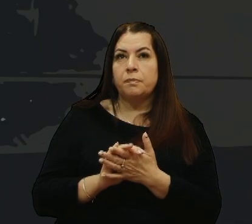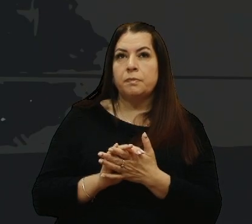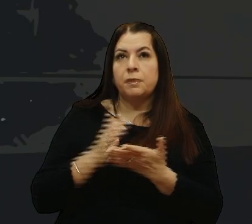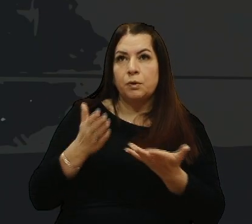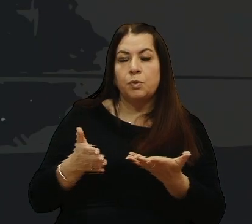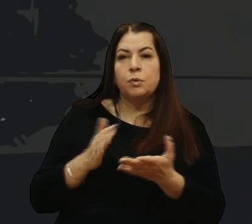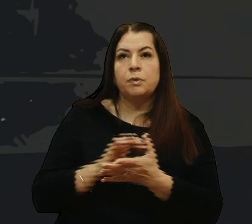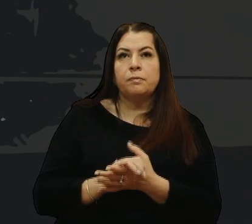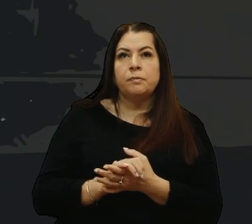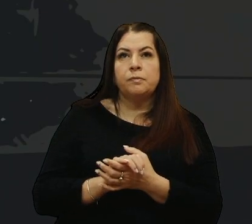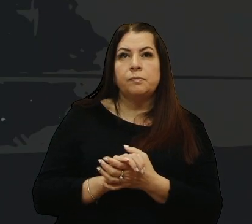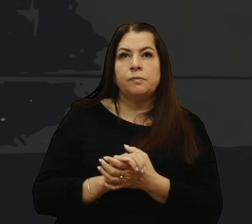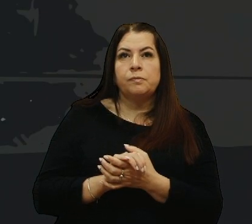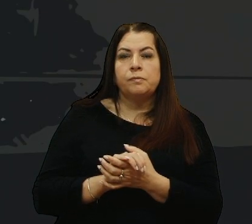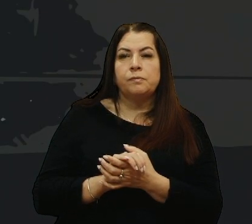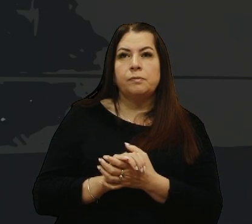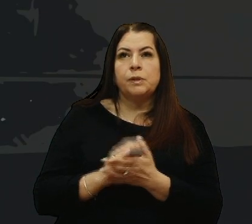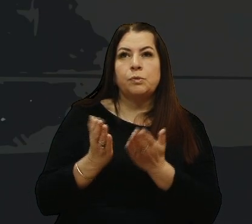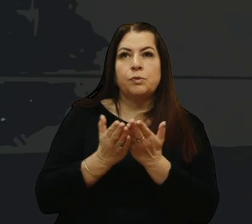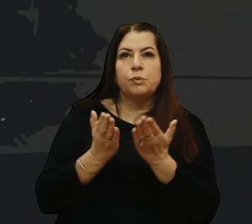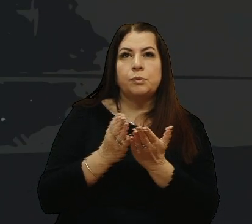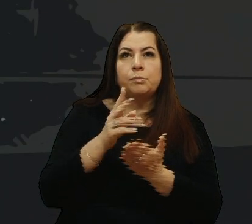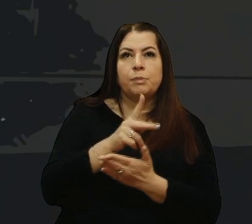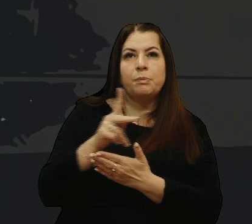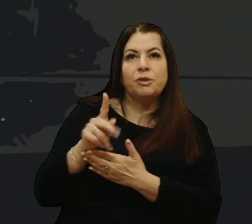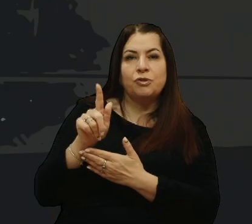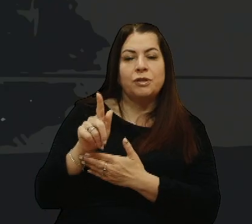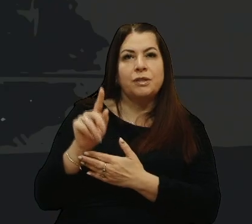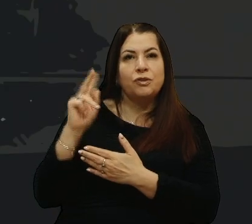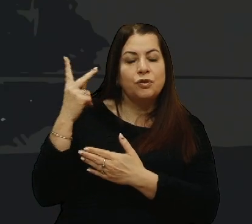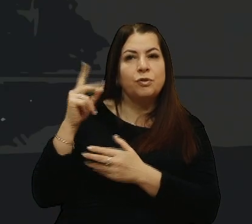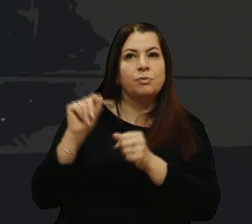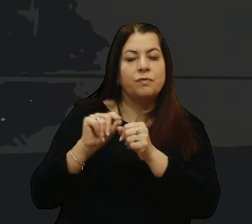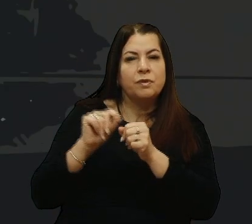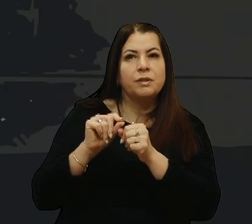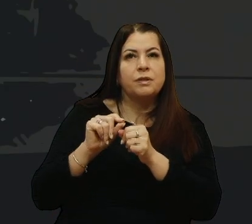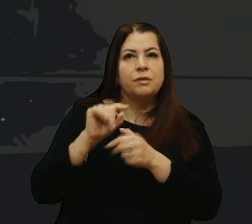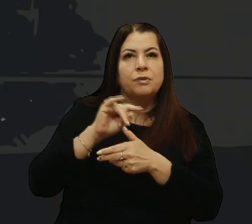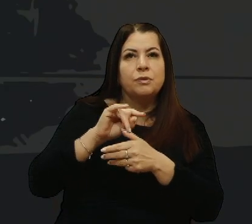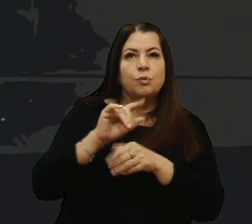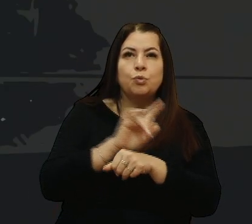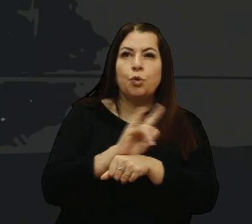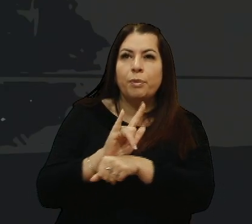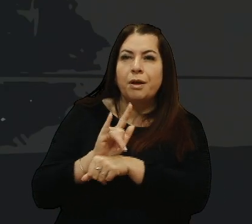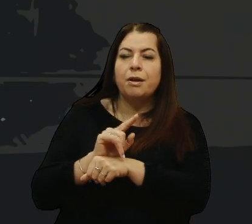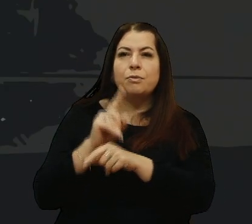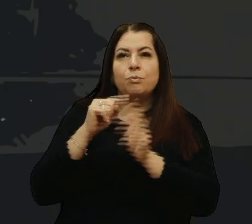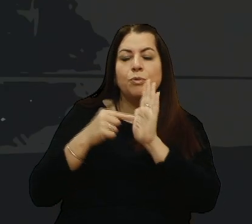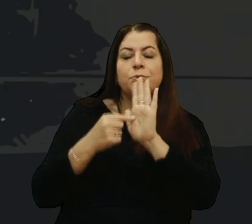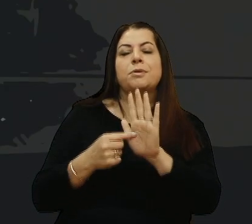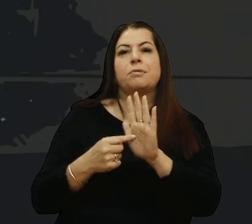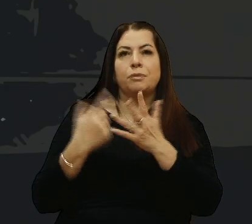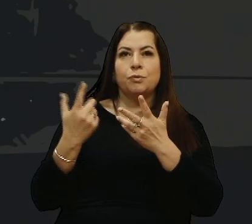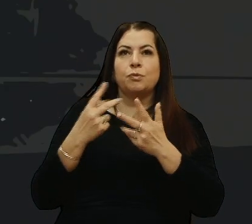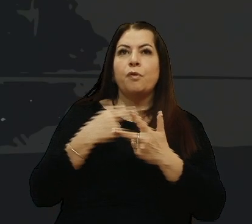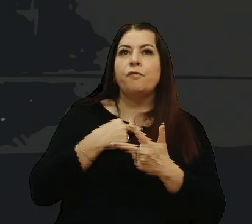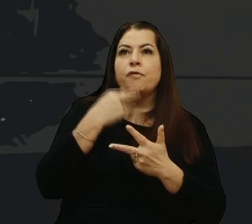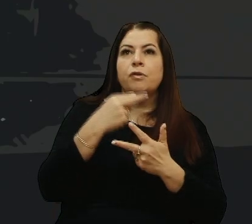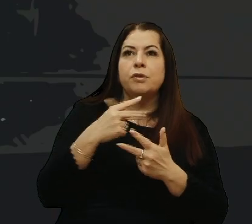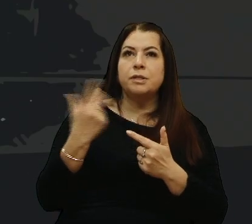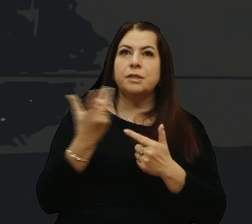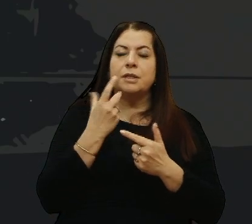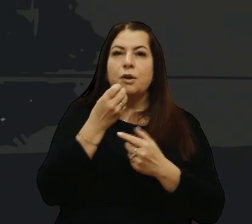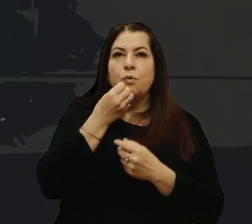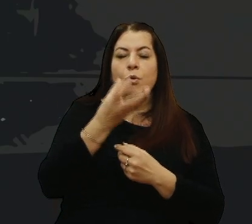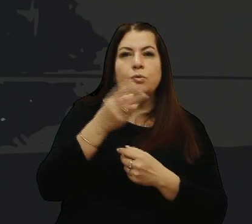agora, como estudante do PPG de História, pretendo fazer um documentário retratando a voz de quem